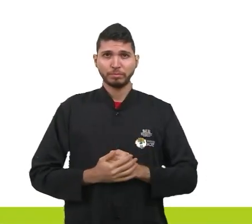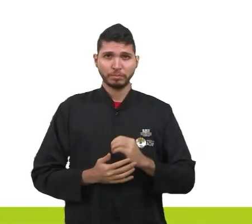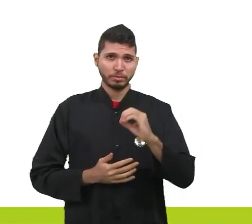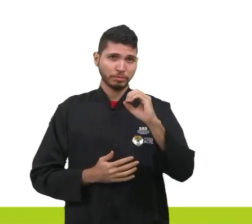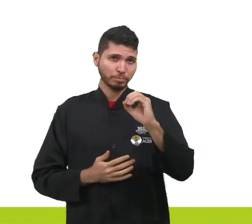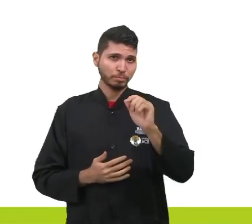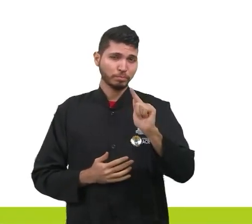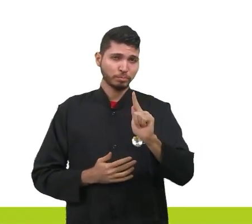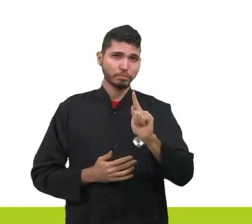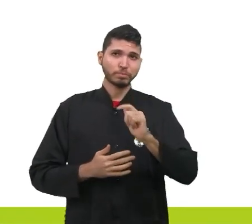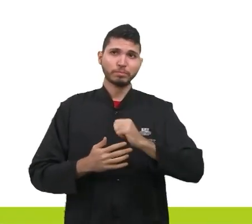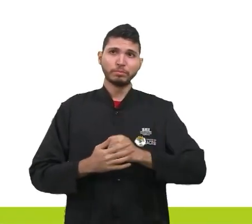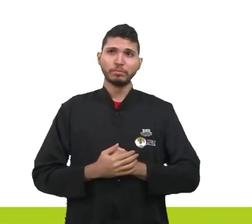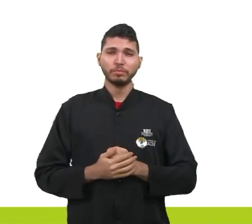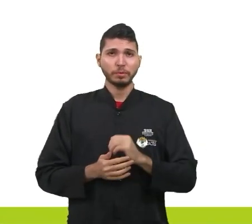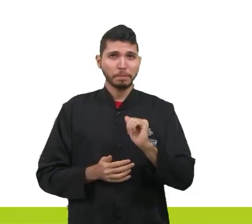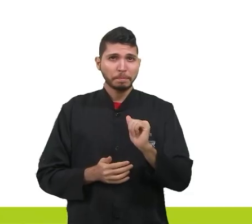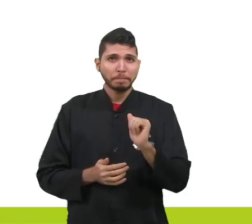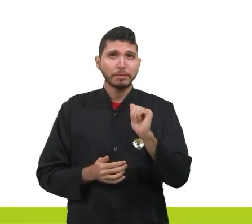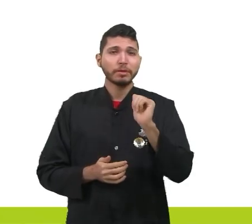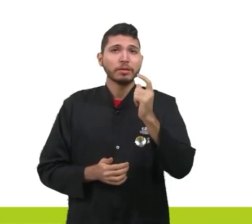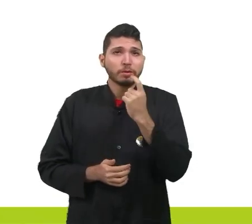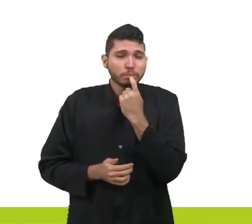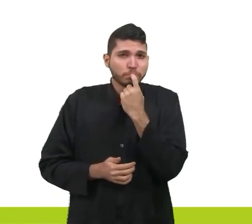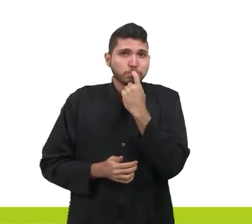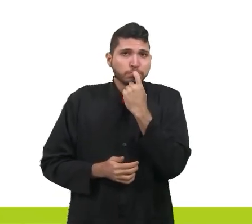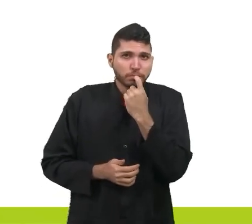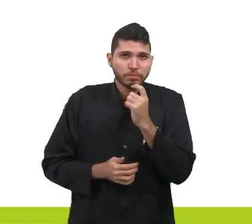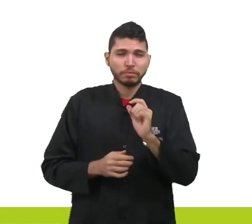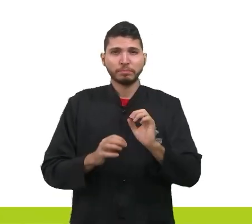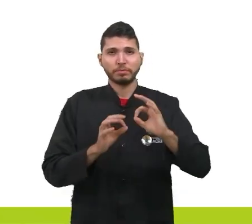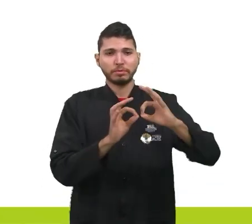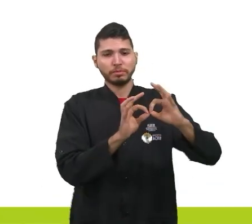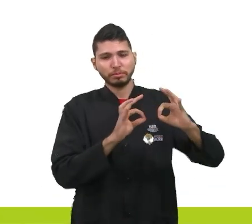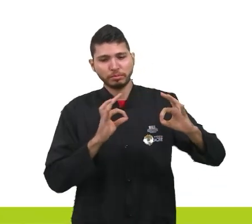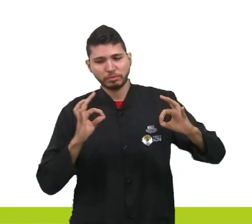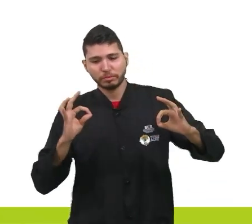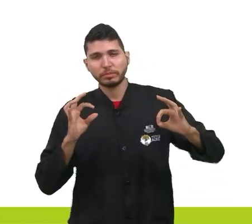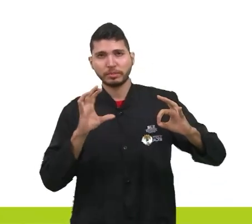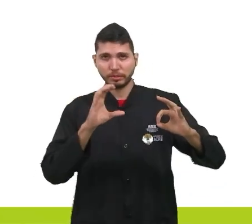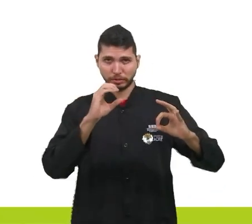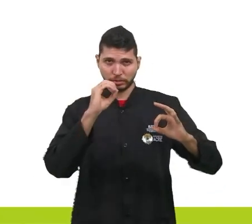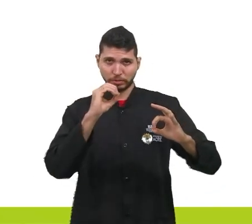graus. Quanto mais próximo da latitude zero, maior vai ser a